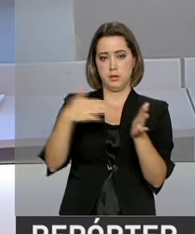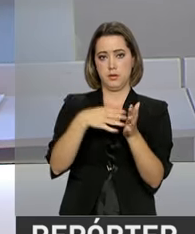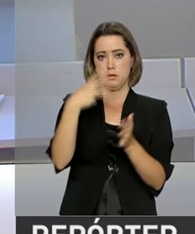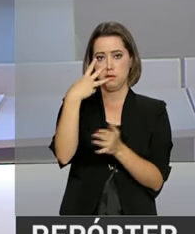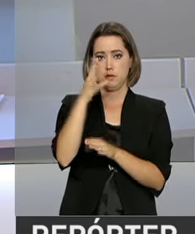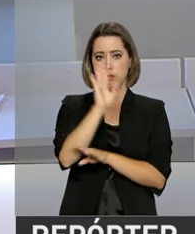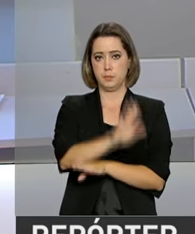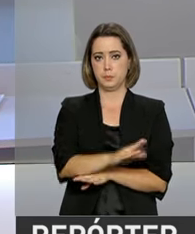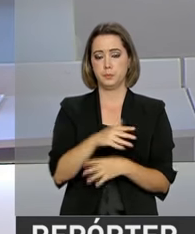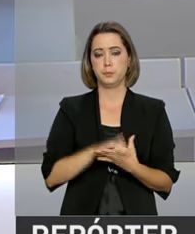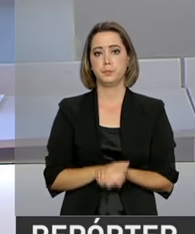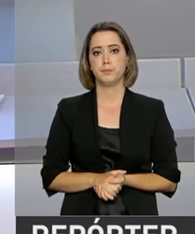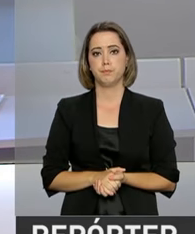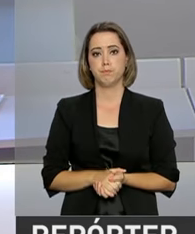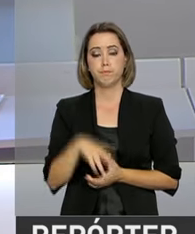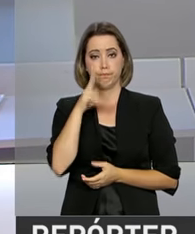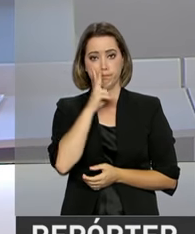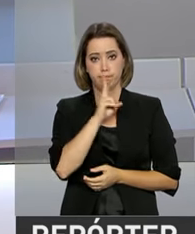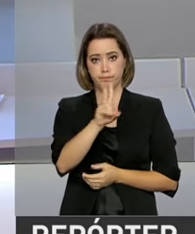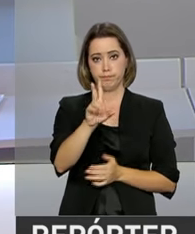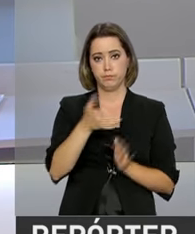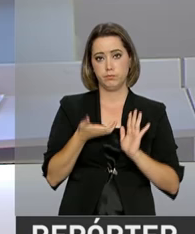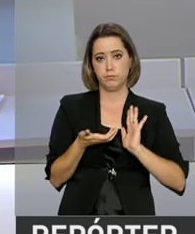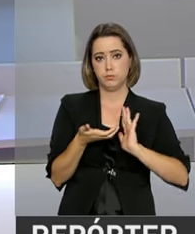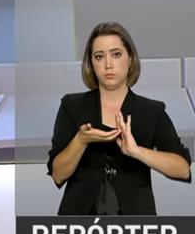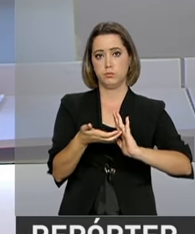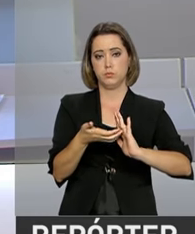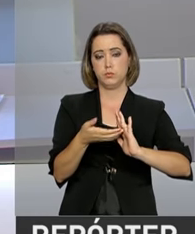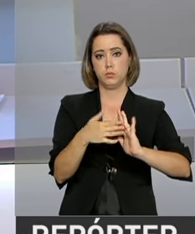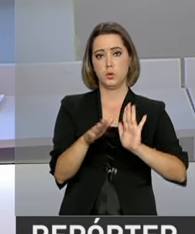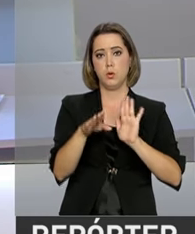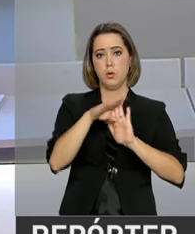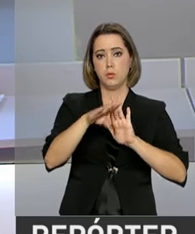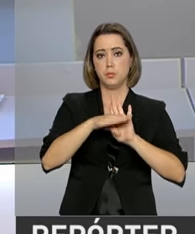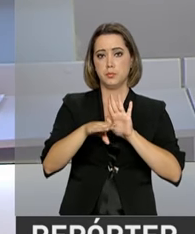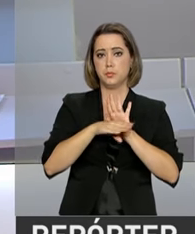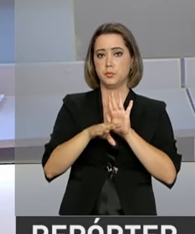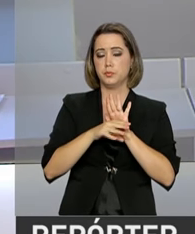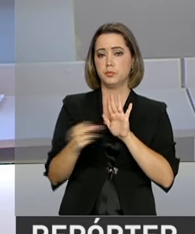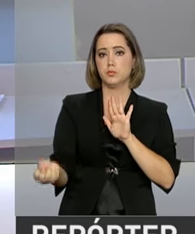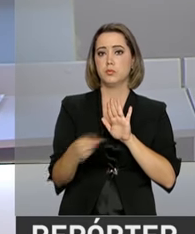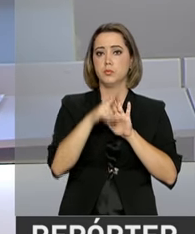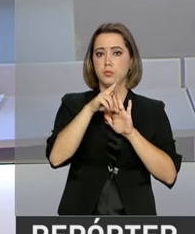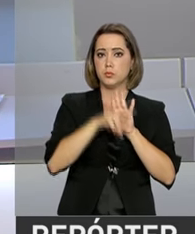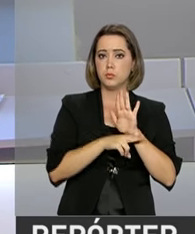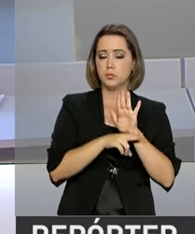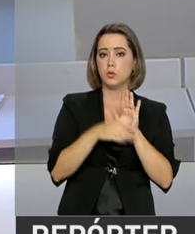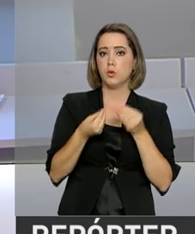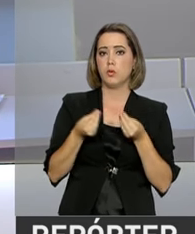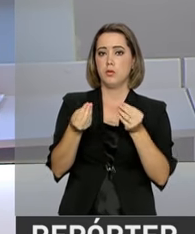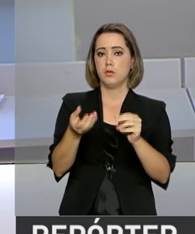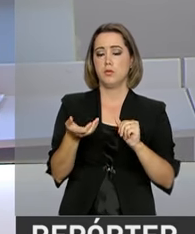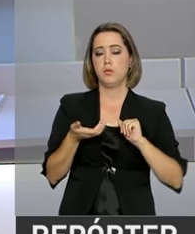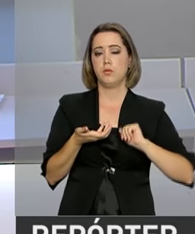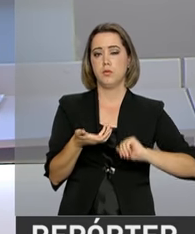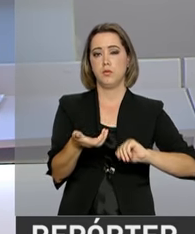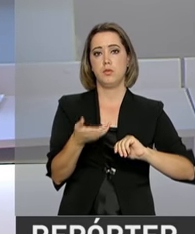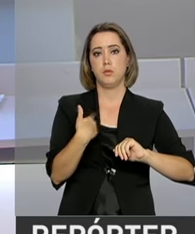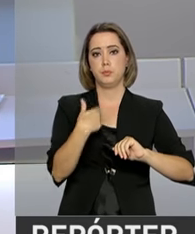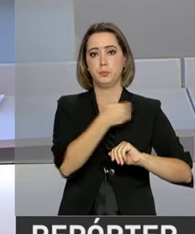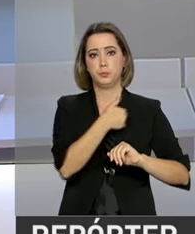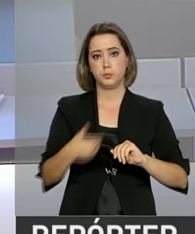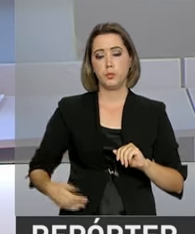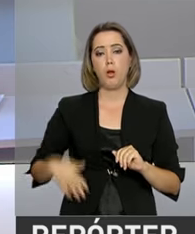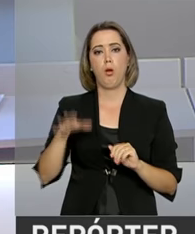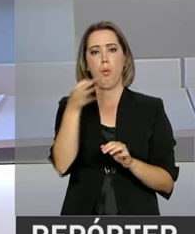tarde em análise na Câmara dos Deputados o projeto de reforma da Previdência enviado pelo Governo Federal ainda está